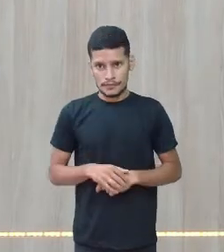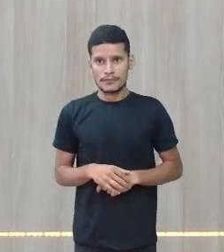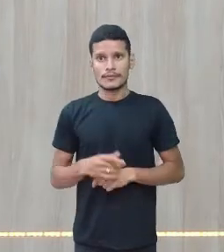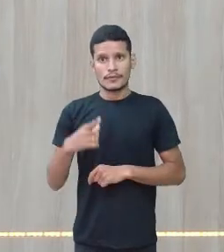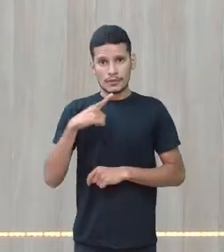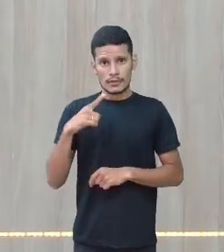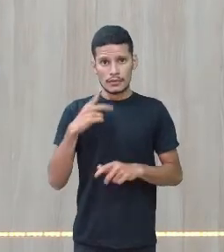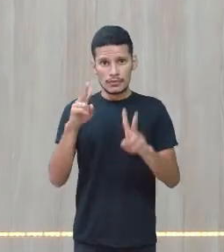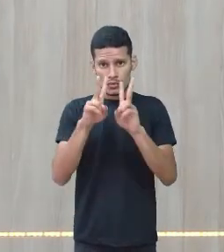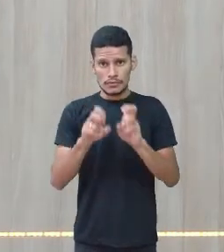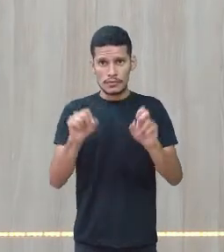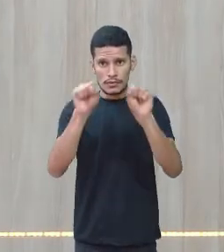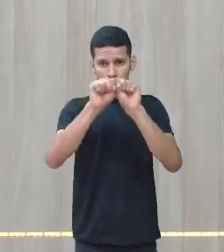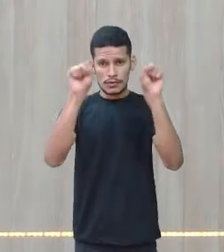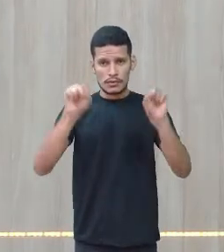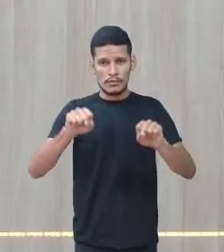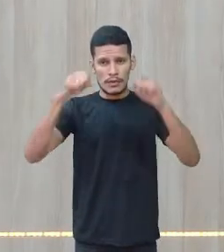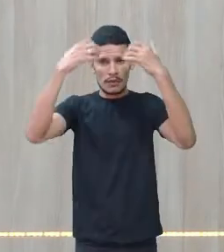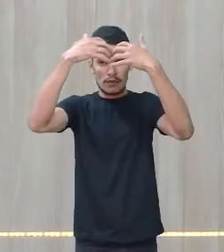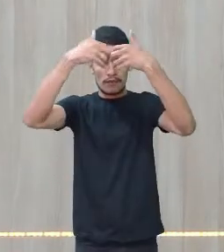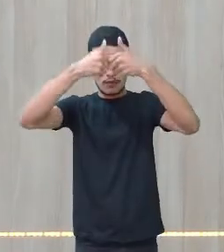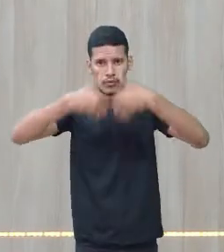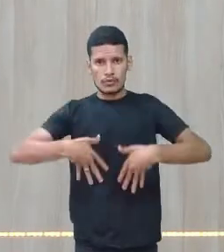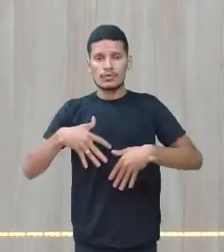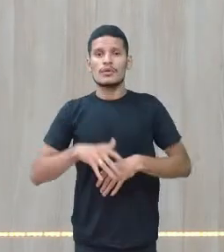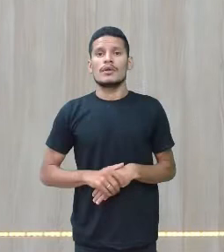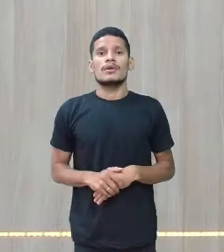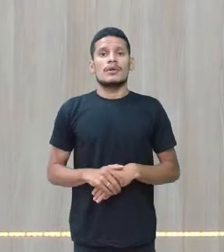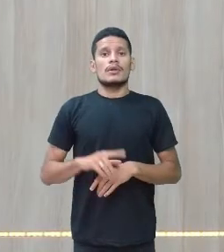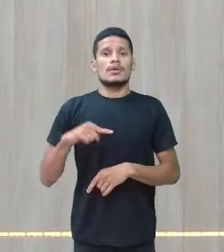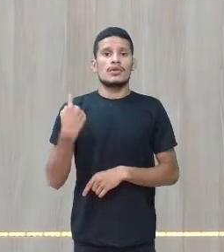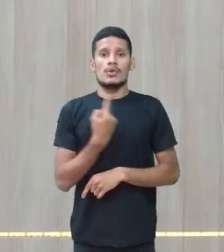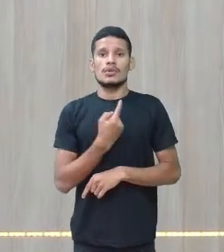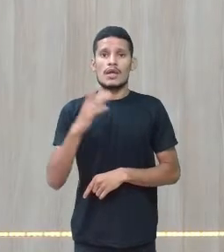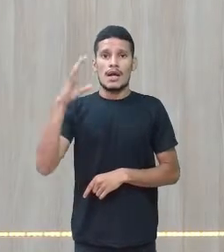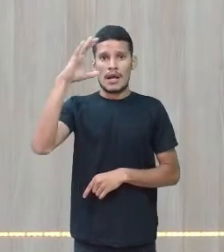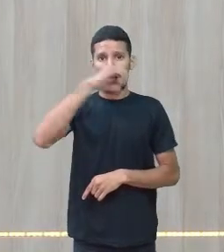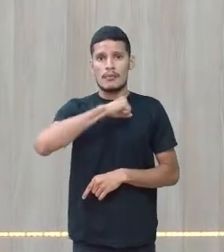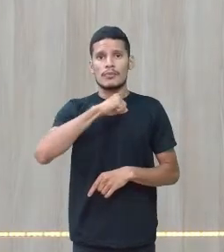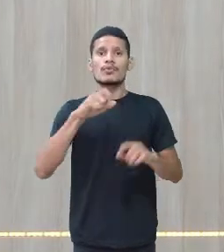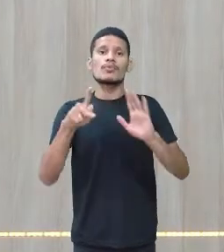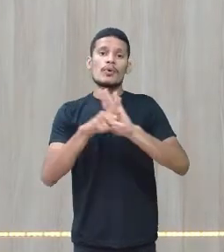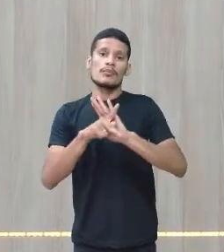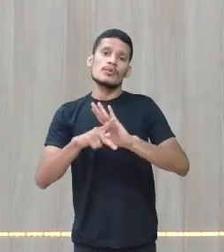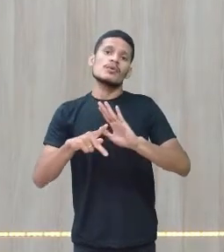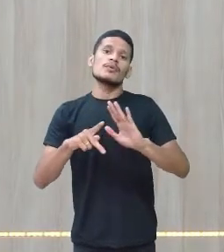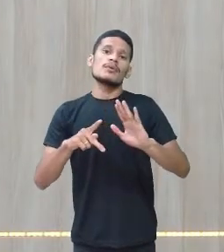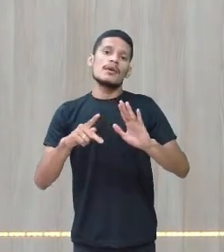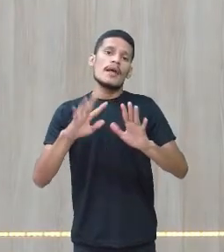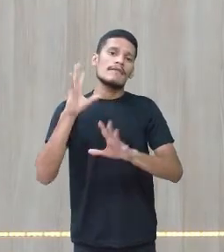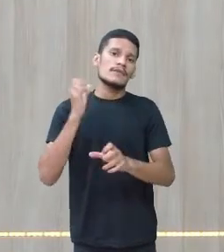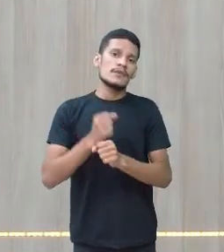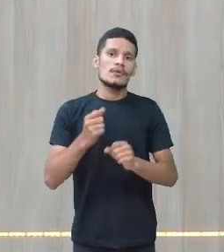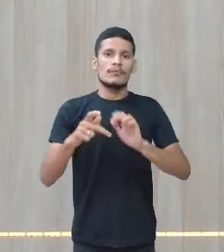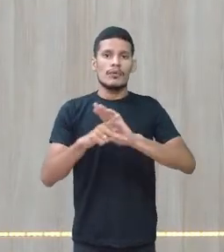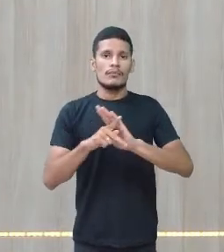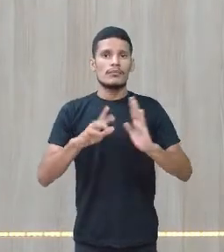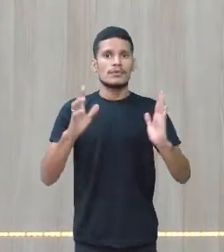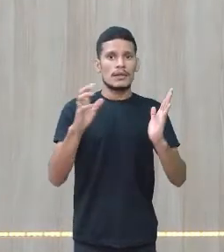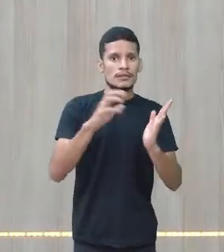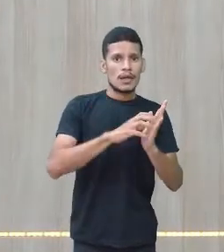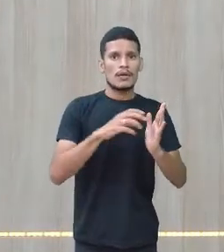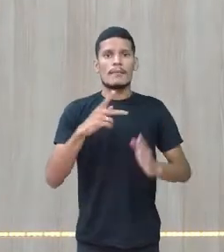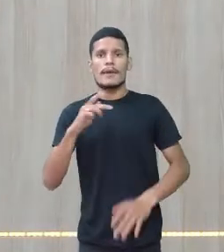na questão do sistema nervoso. Vamos fazer uma revisão rápida do sistema nervoso central e periférico, mas hoje os dois pontos